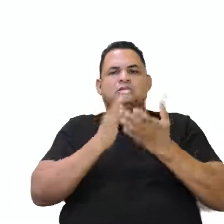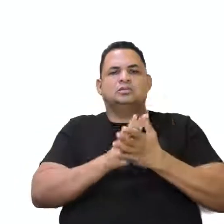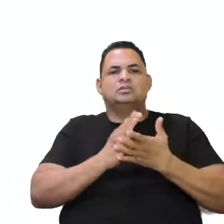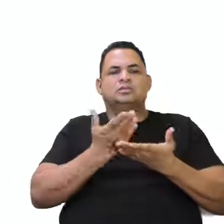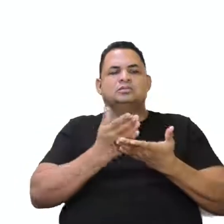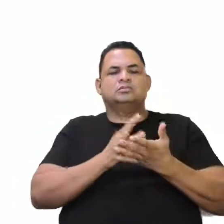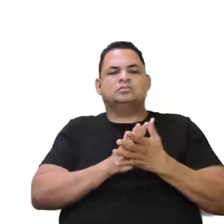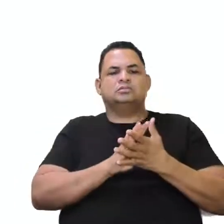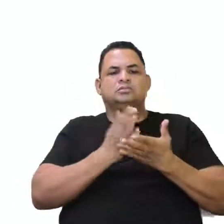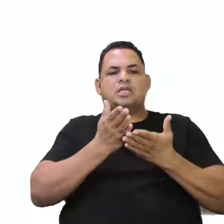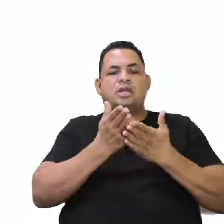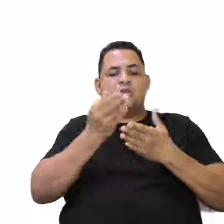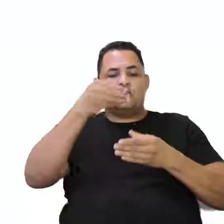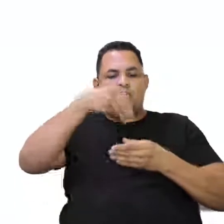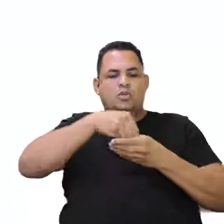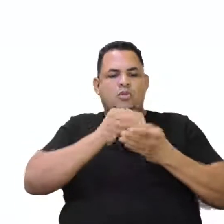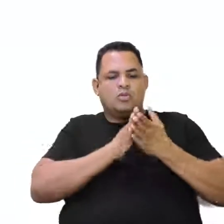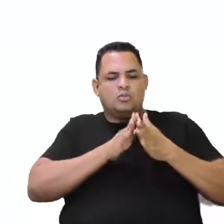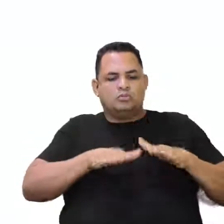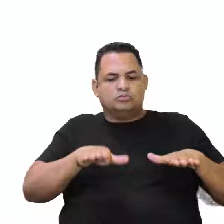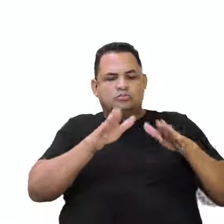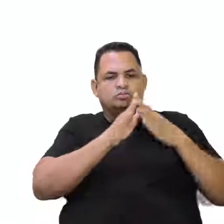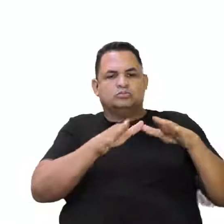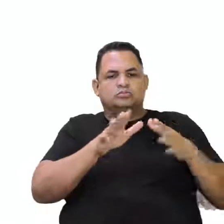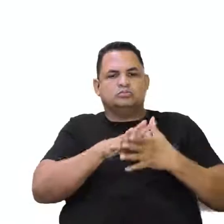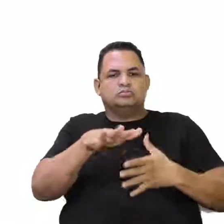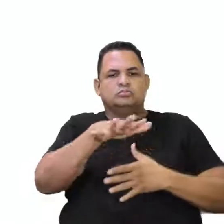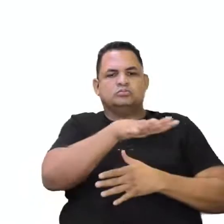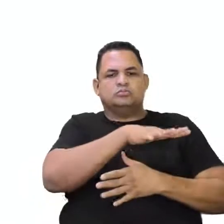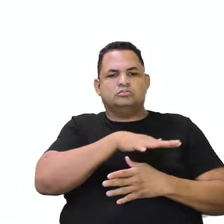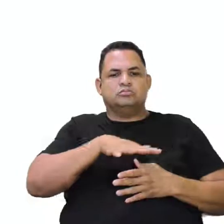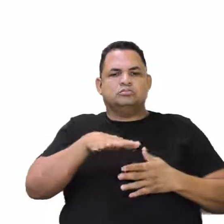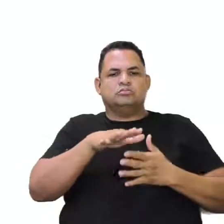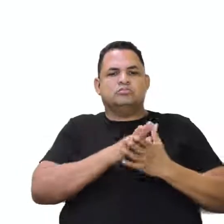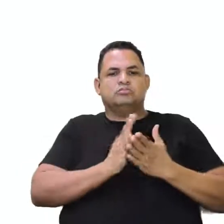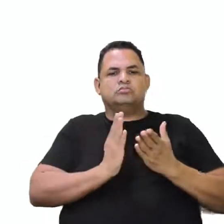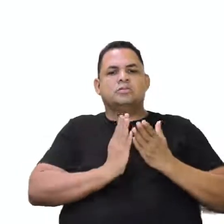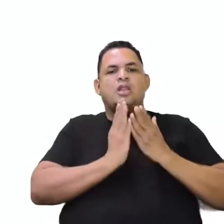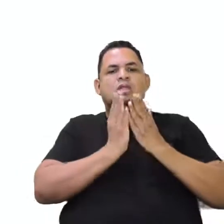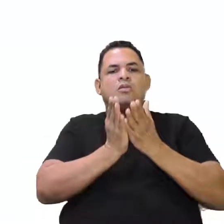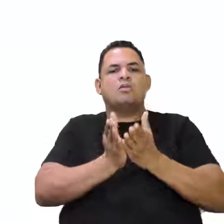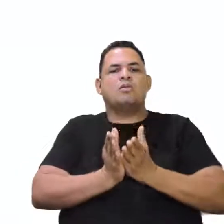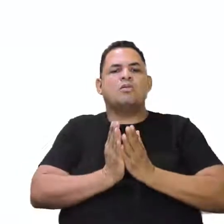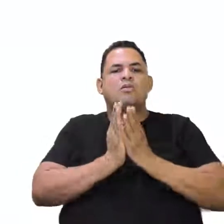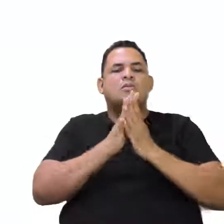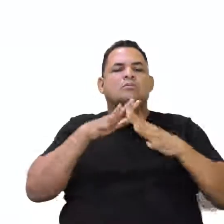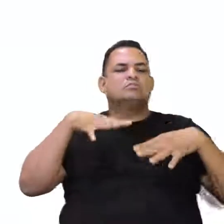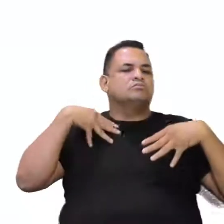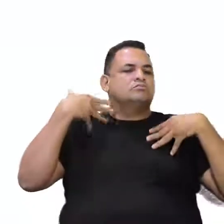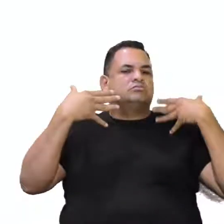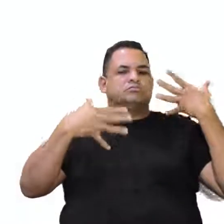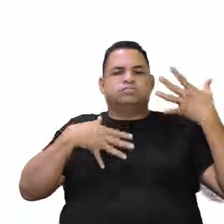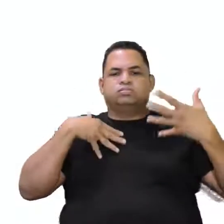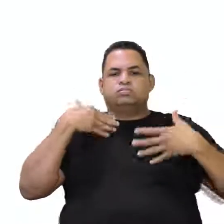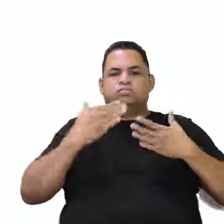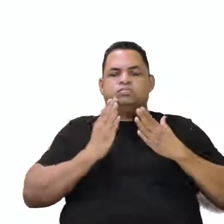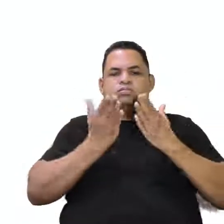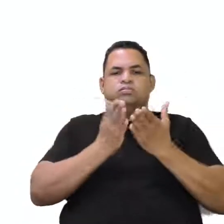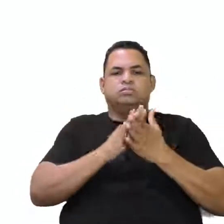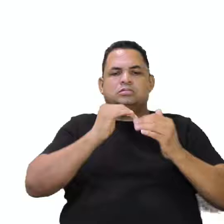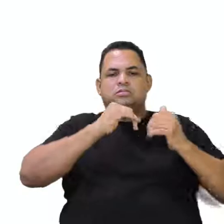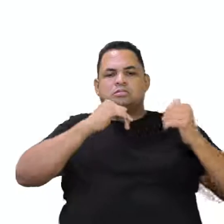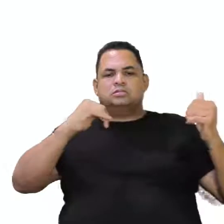meio de emissários submarinos. Então a gente tem aqueles passeios provocados pelo homem, né? Vamos dar uma passeada, vamos se